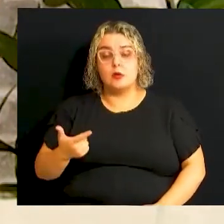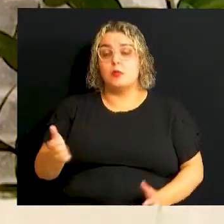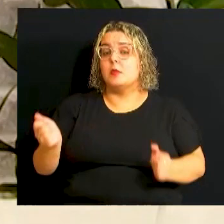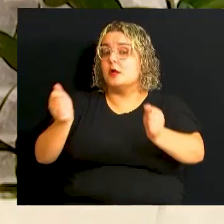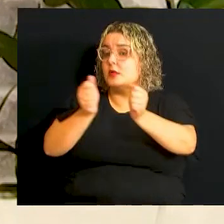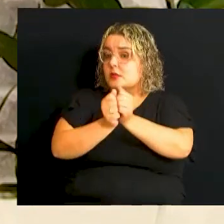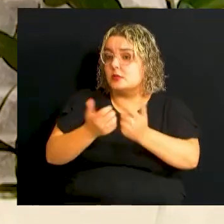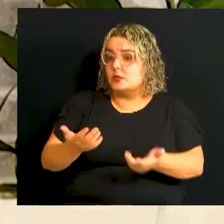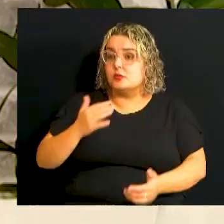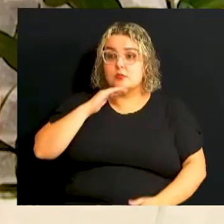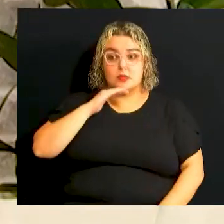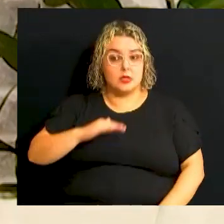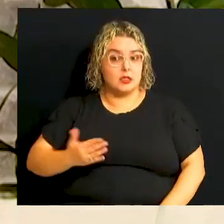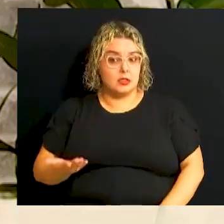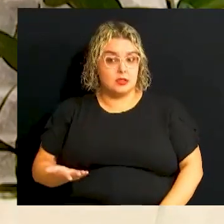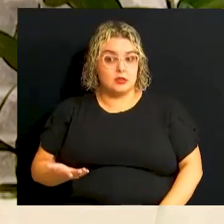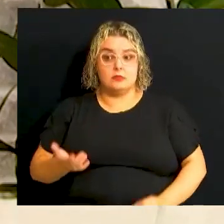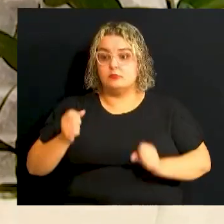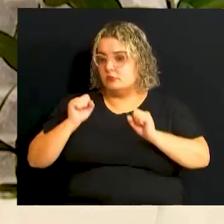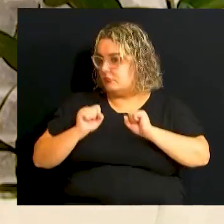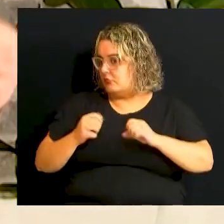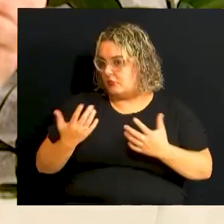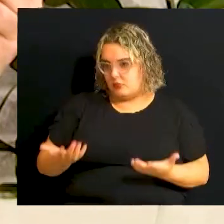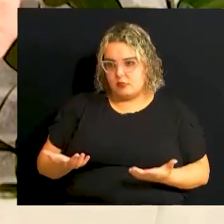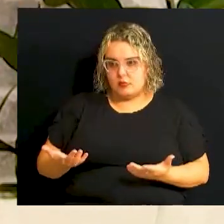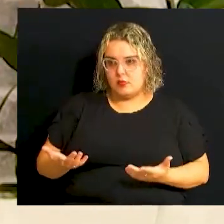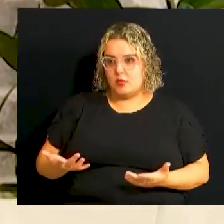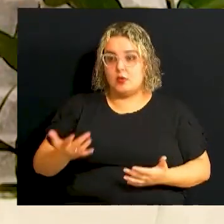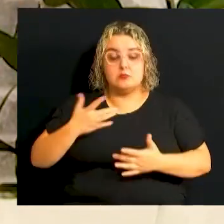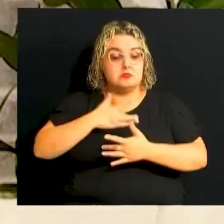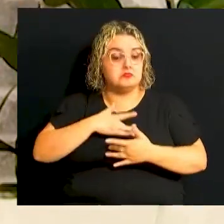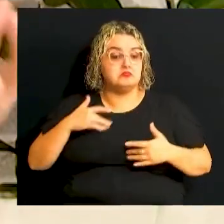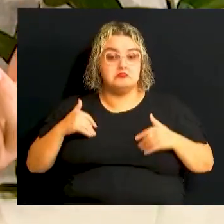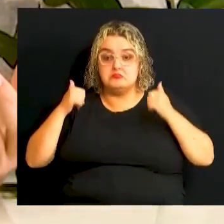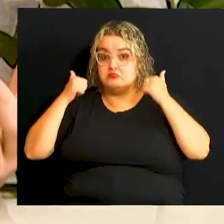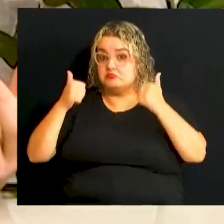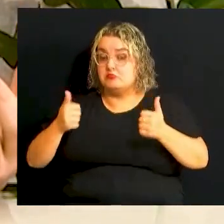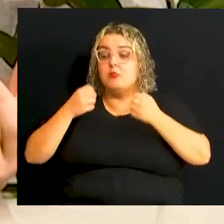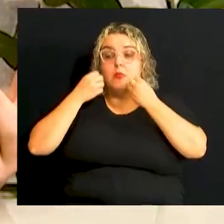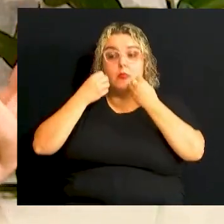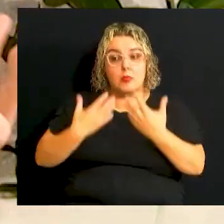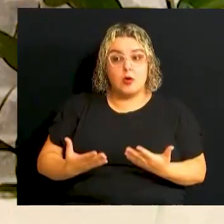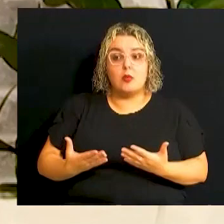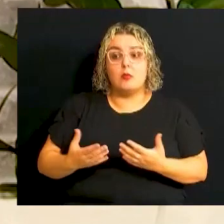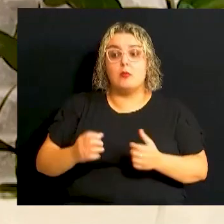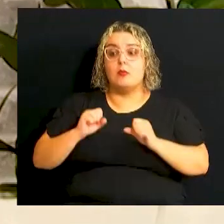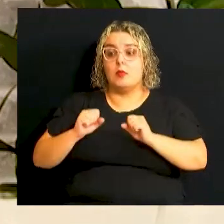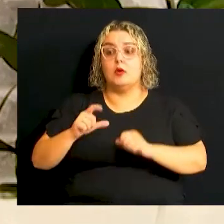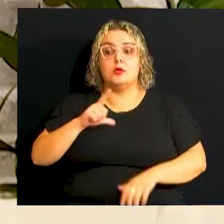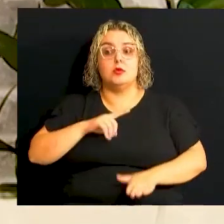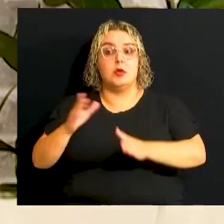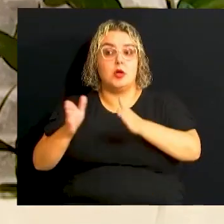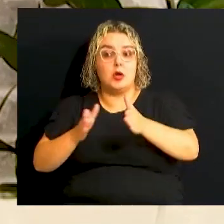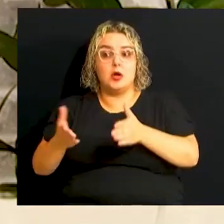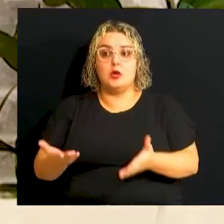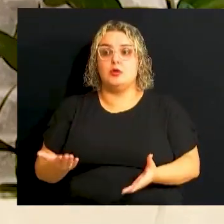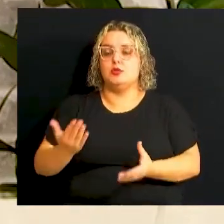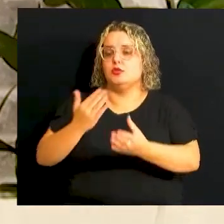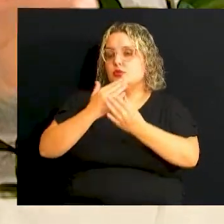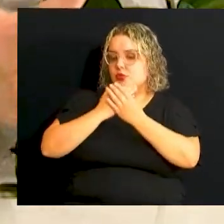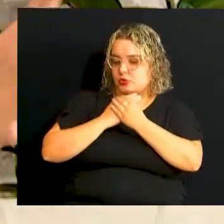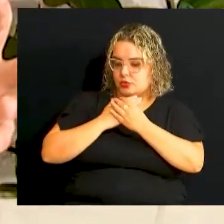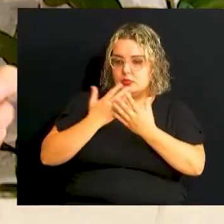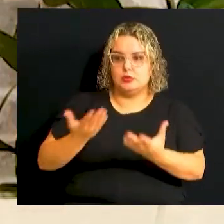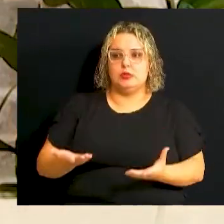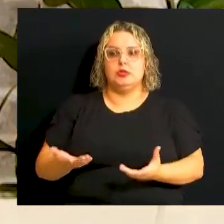se reunir no momento, numa tarde, isso pode ser super saudável, porque elas podem ter um momento ali